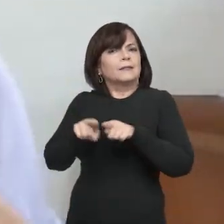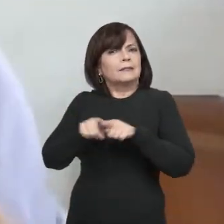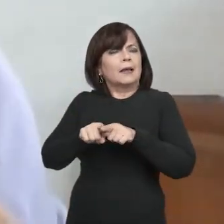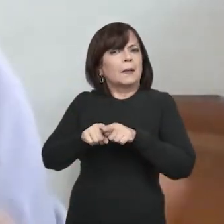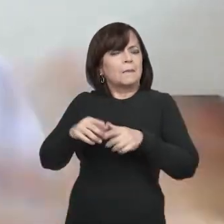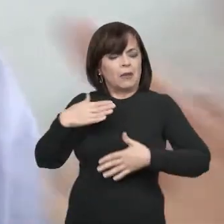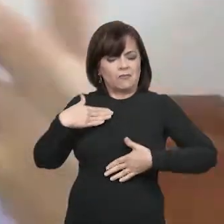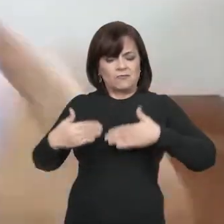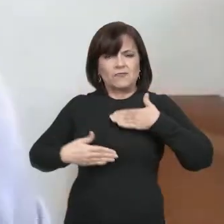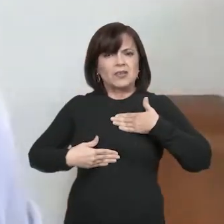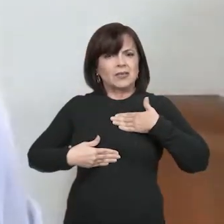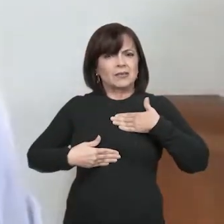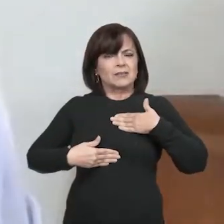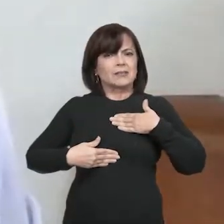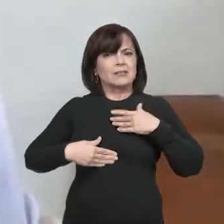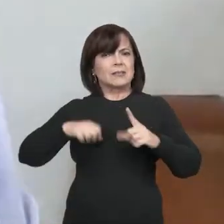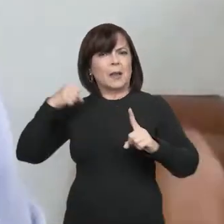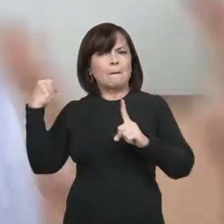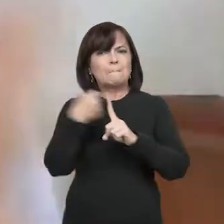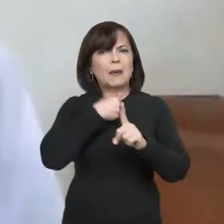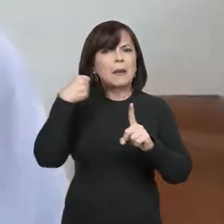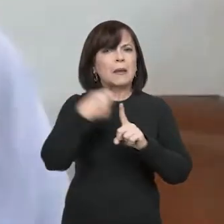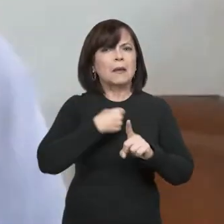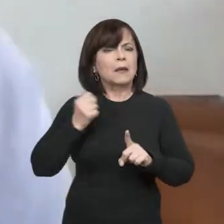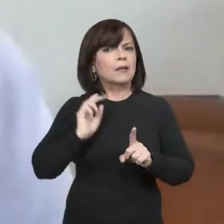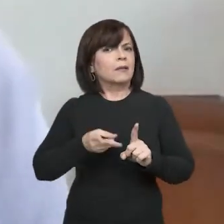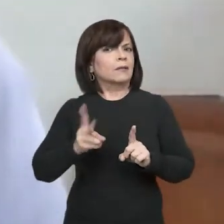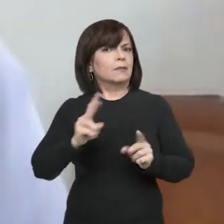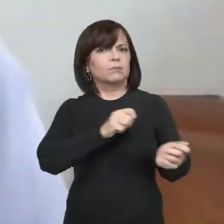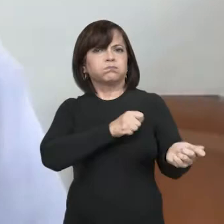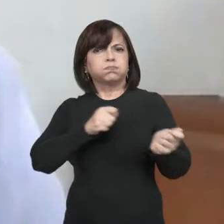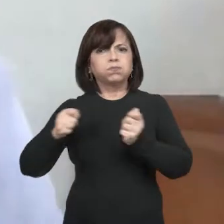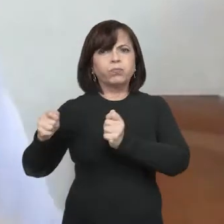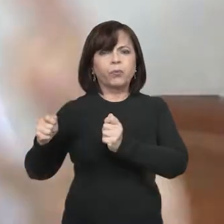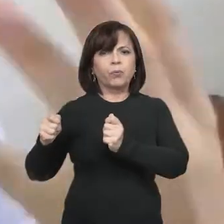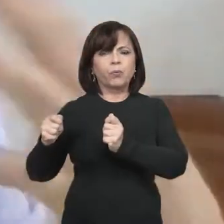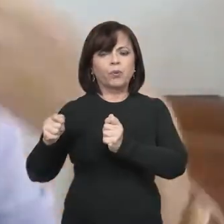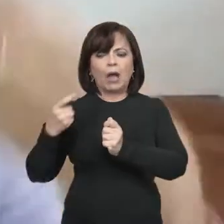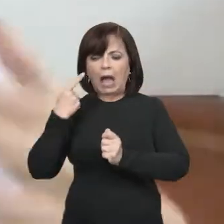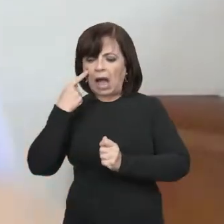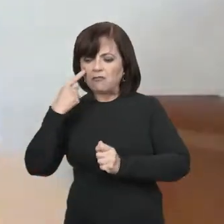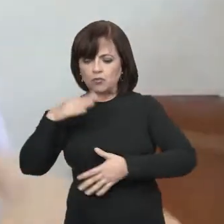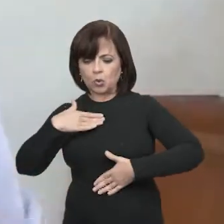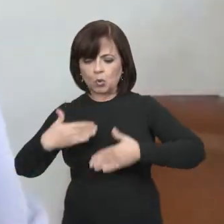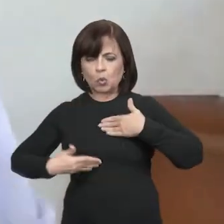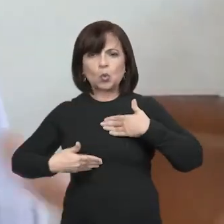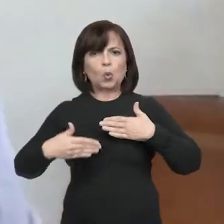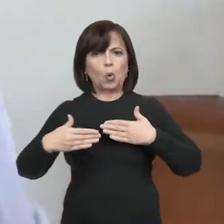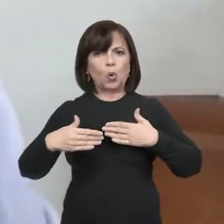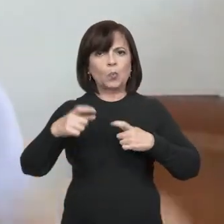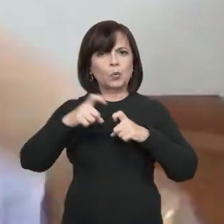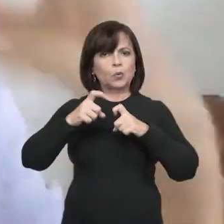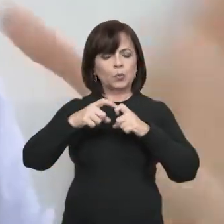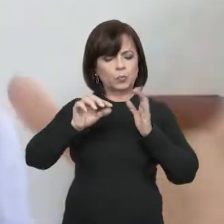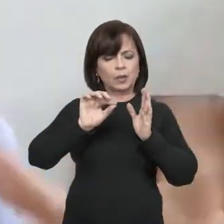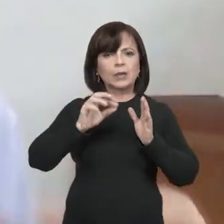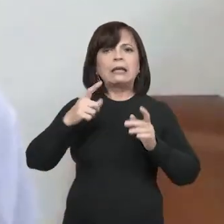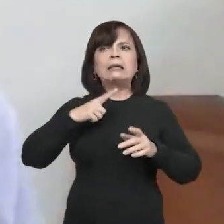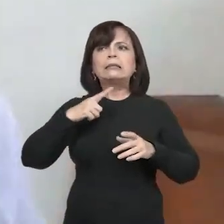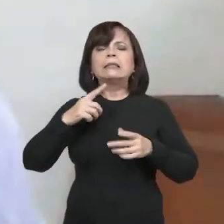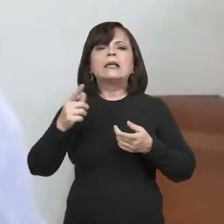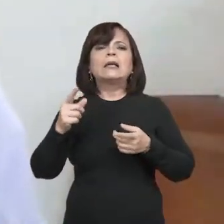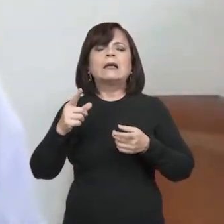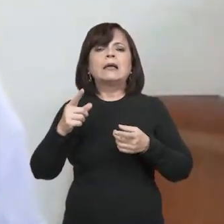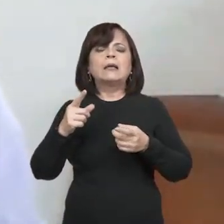constantes agressões físicas. No laudo de necrópsia foi identificado, além de todas as lesões corporais, as